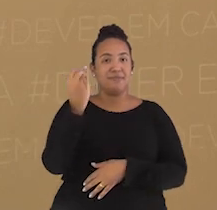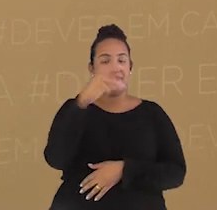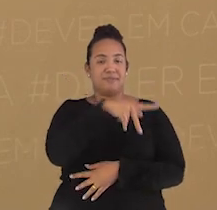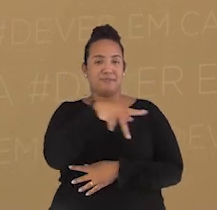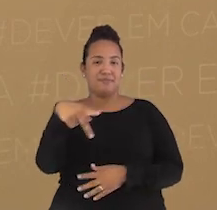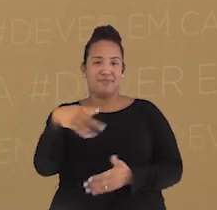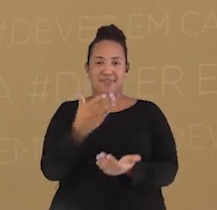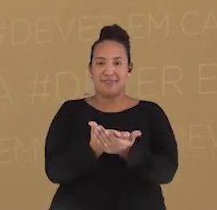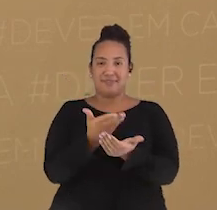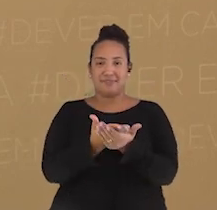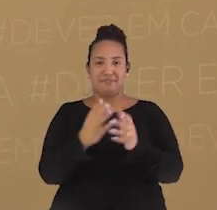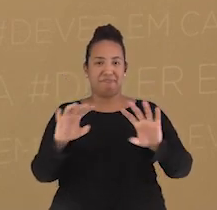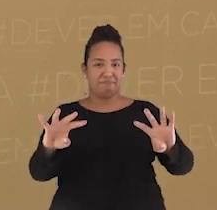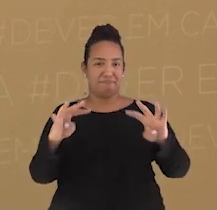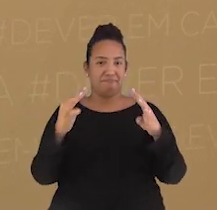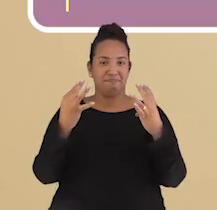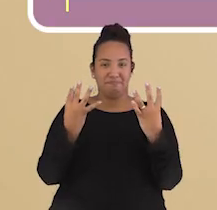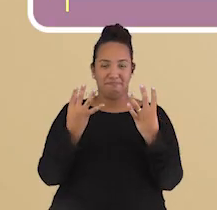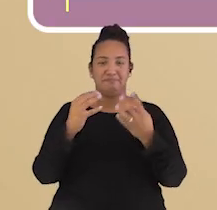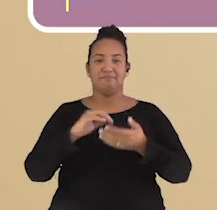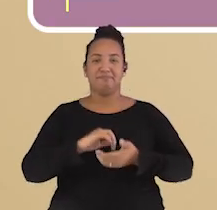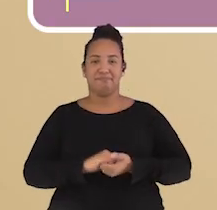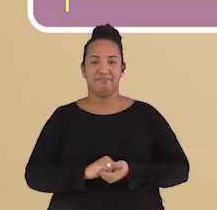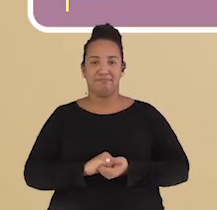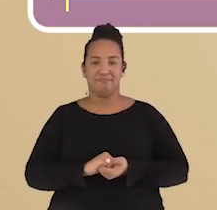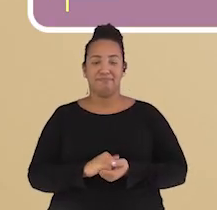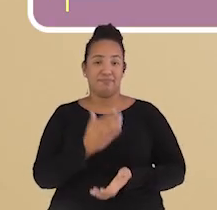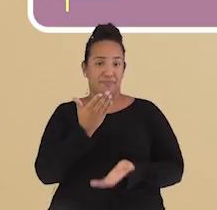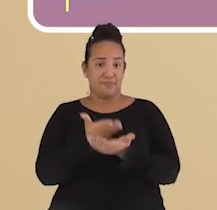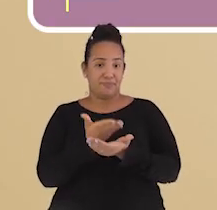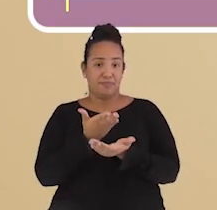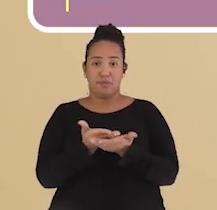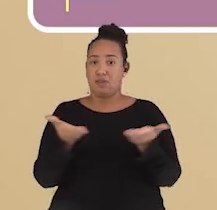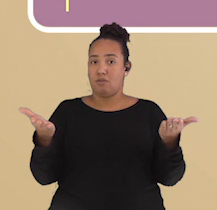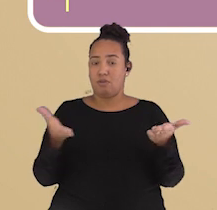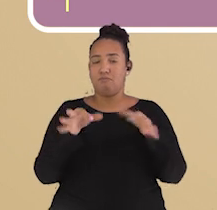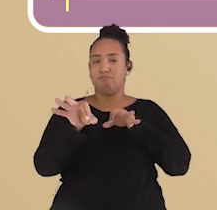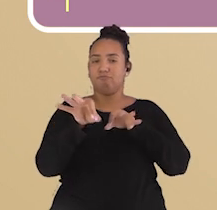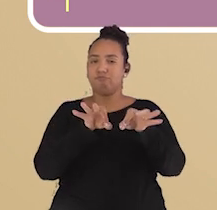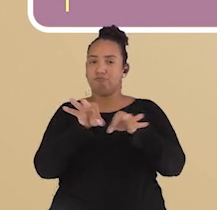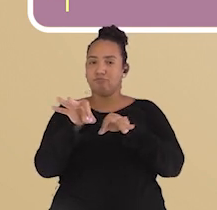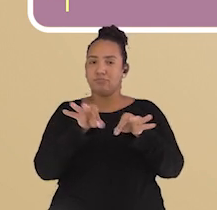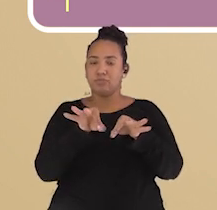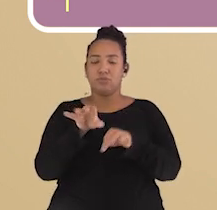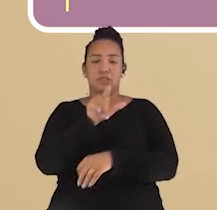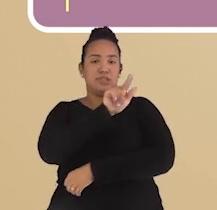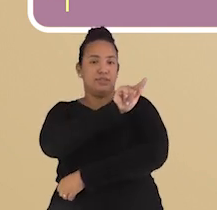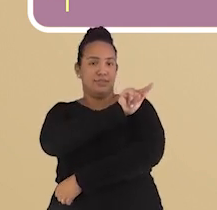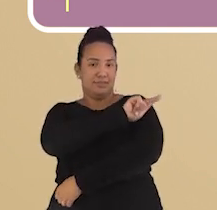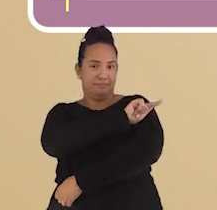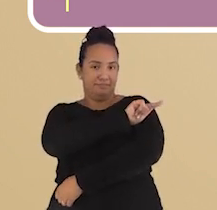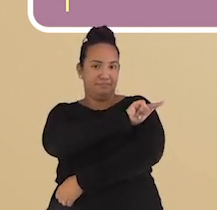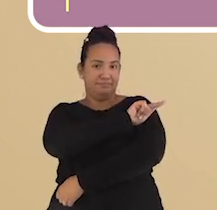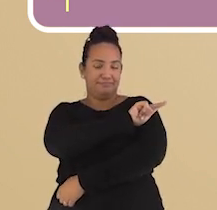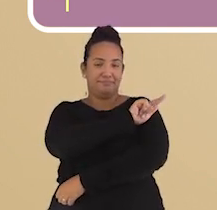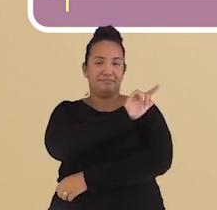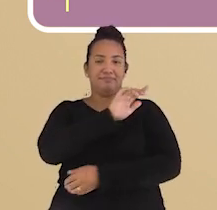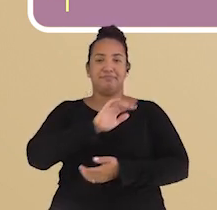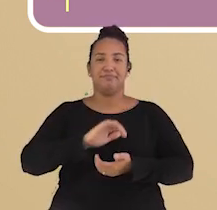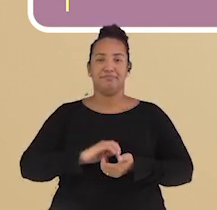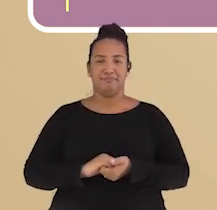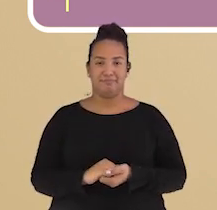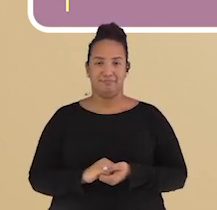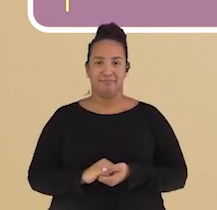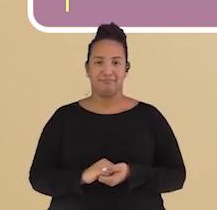às professoras que estiverem nos acompanhando. Essa aula foi planejada para o 7º ano do ensino